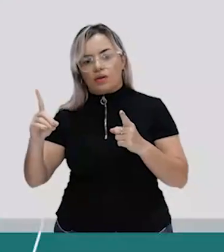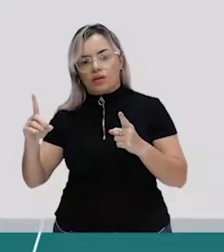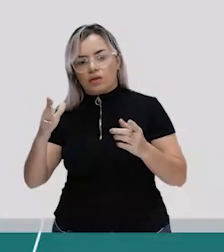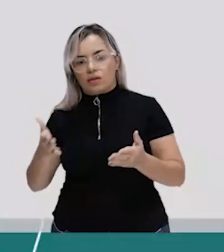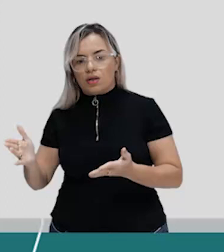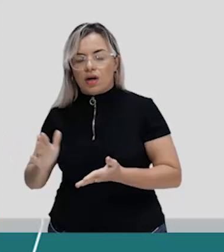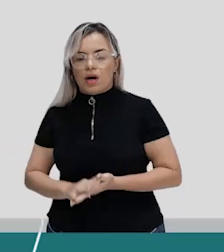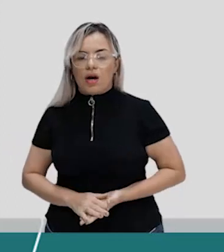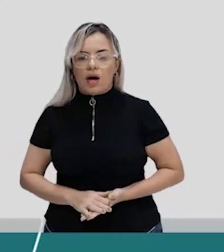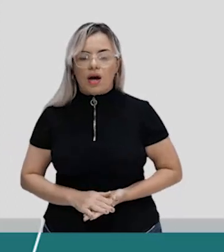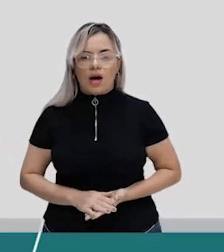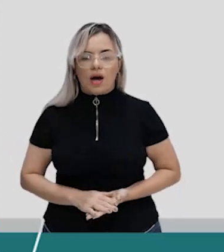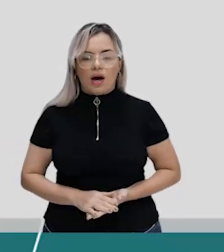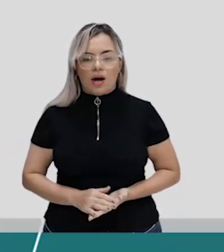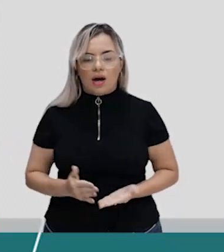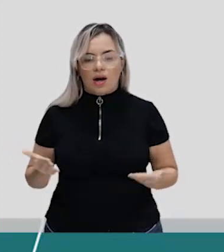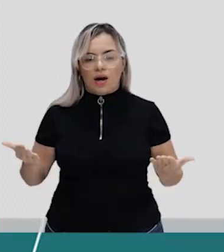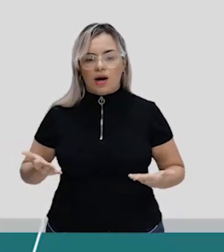Cumprimentos em espanhol.